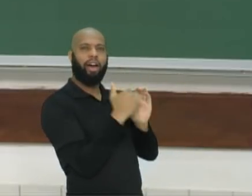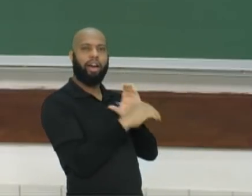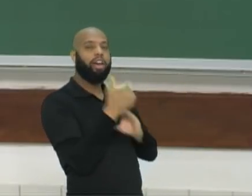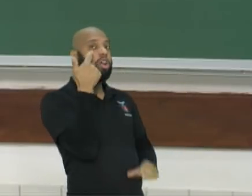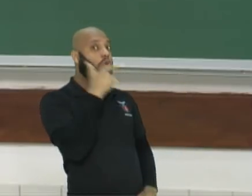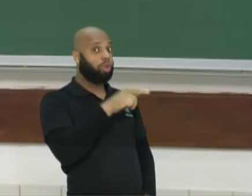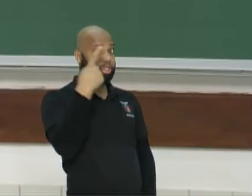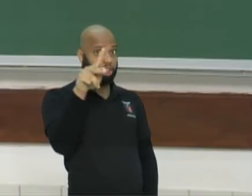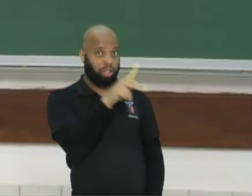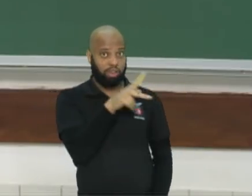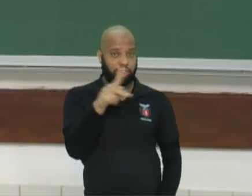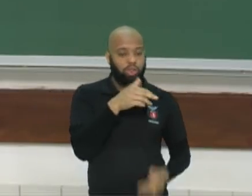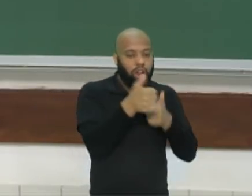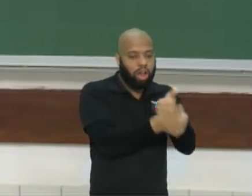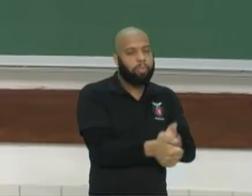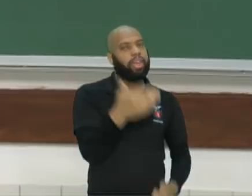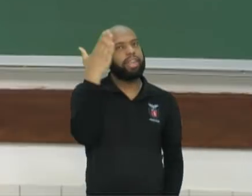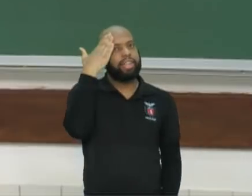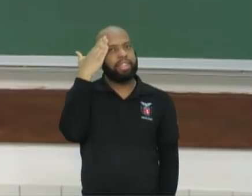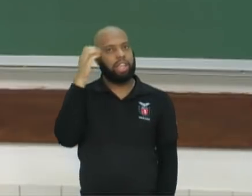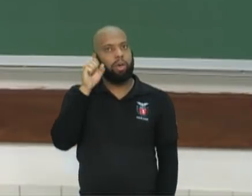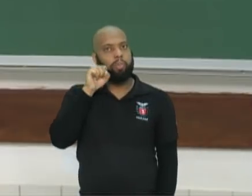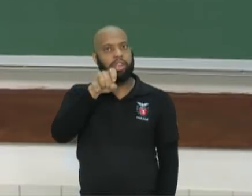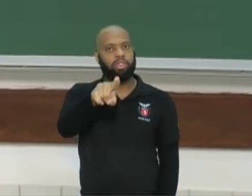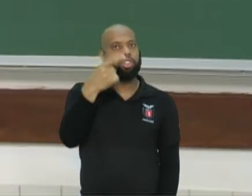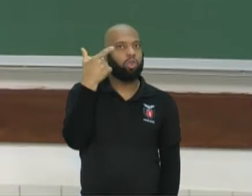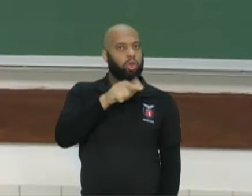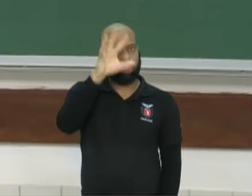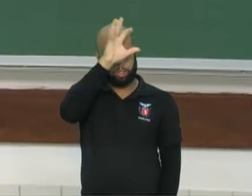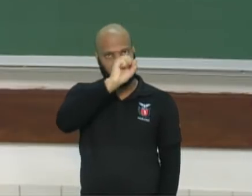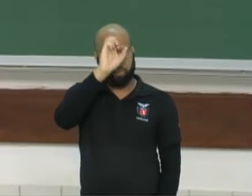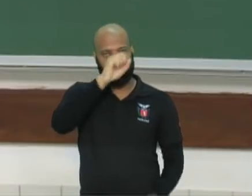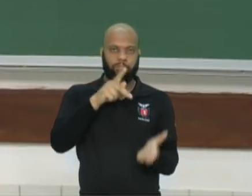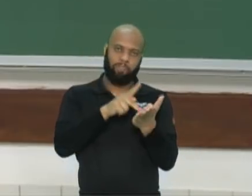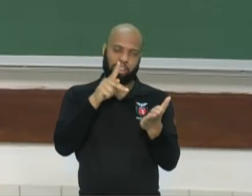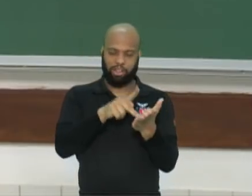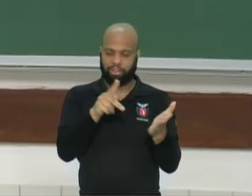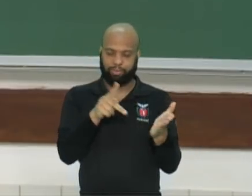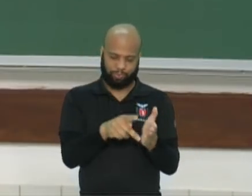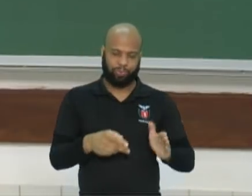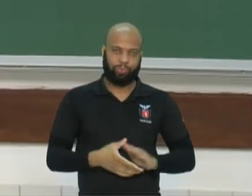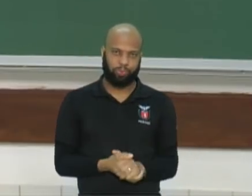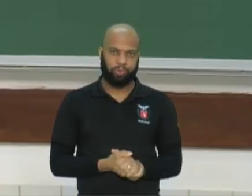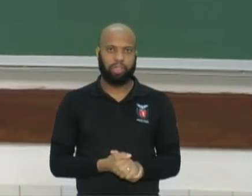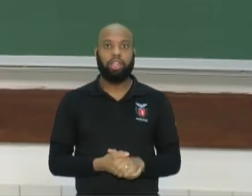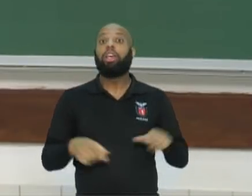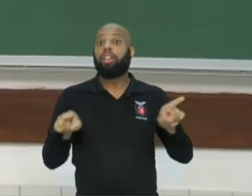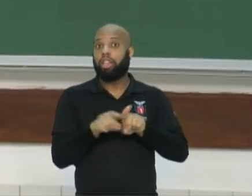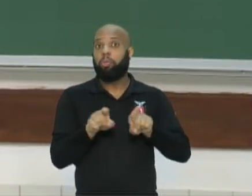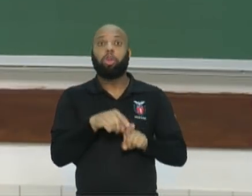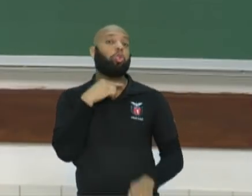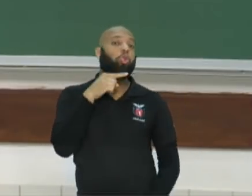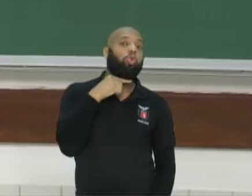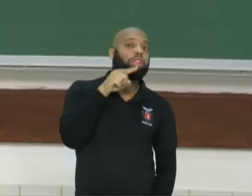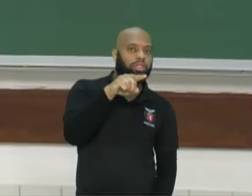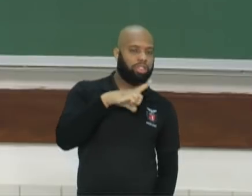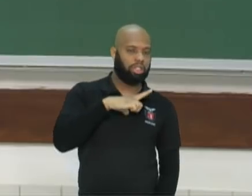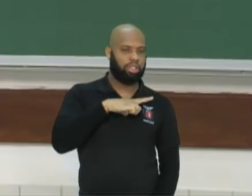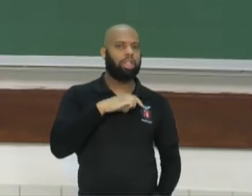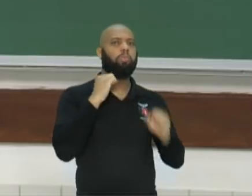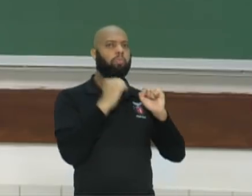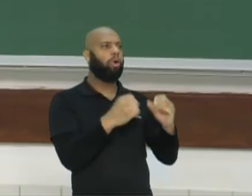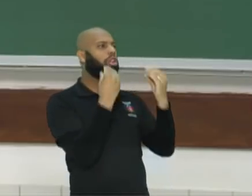aí o professor pode acompanhar o teu rendimento aí a partir das atividades que você realiza. Também as dúvidas que você tem, você